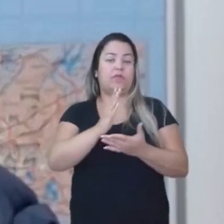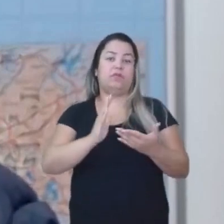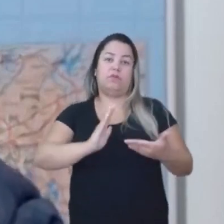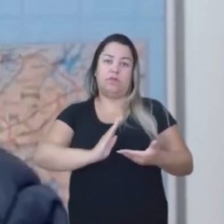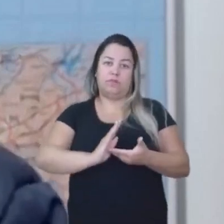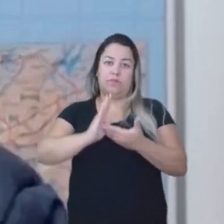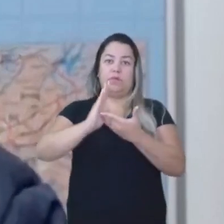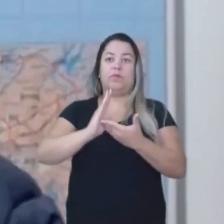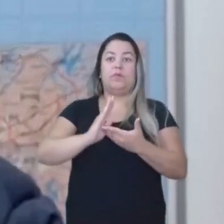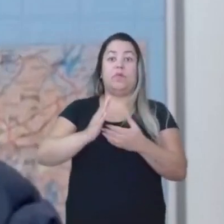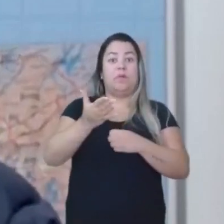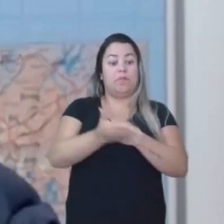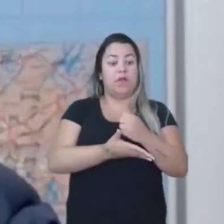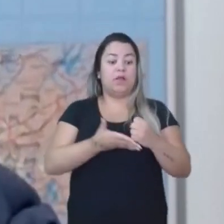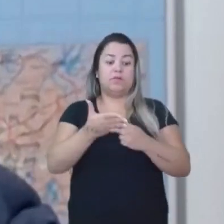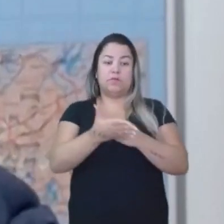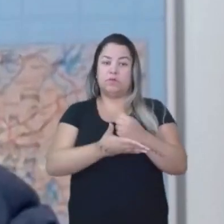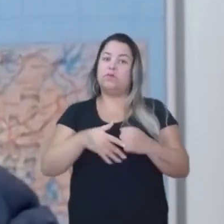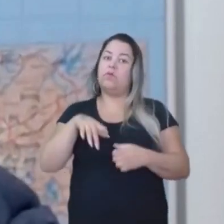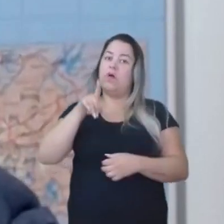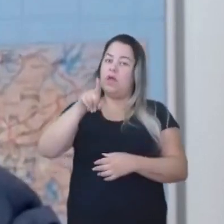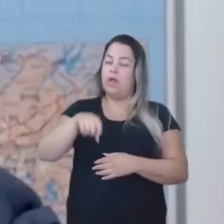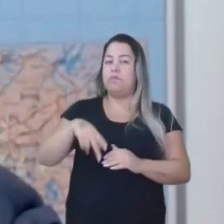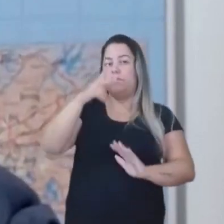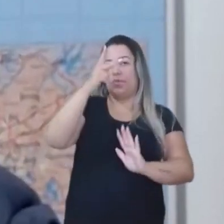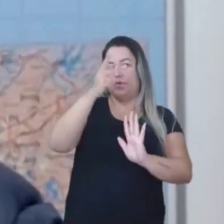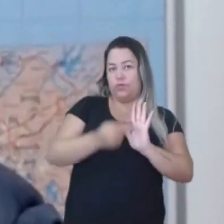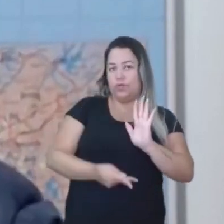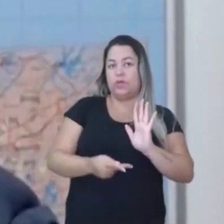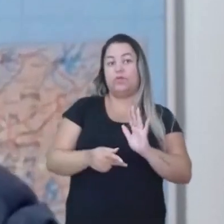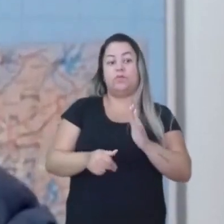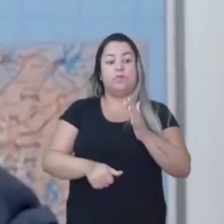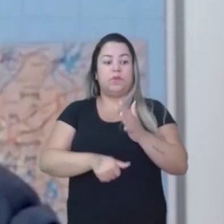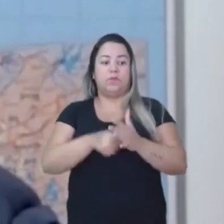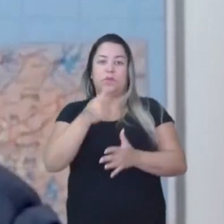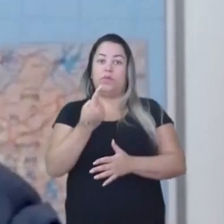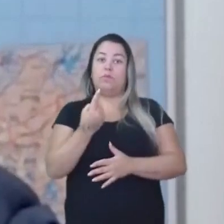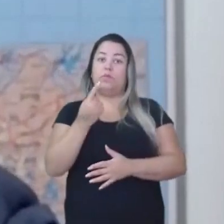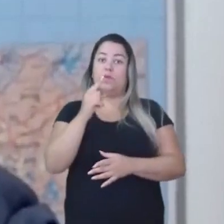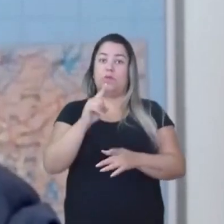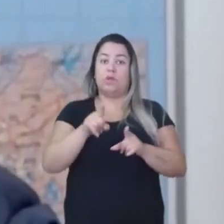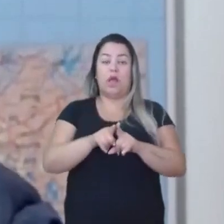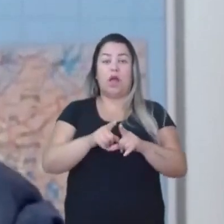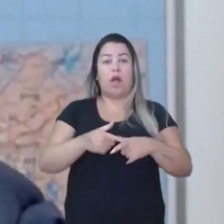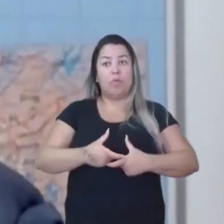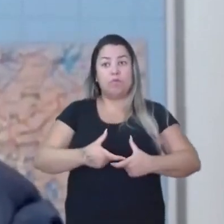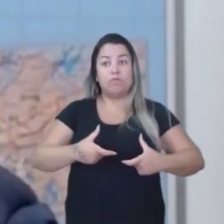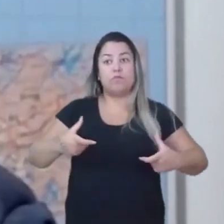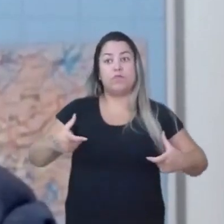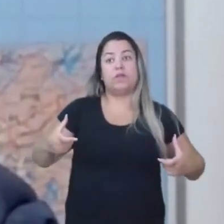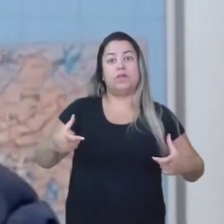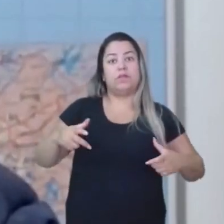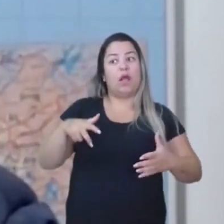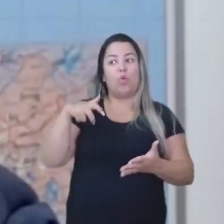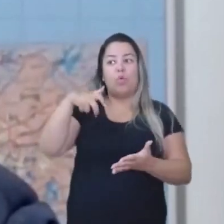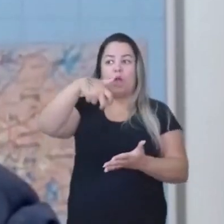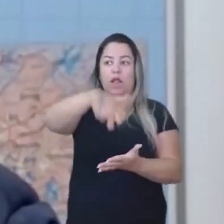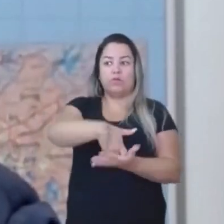Câmara. Basicamente, são projetos, primeiro, uma que aumenta as penas,